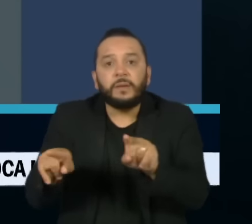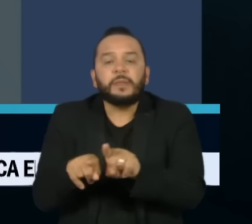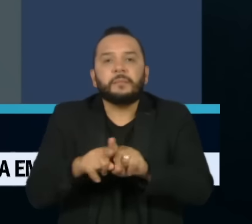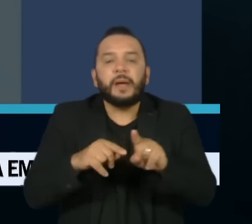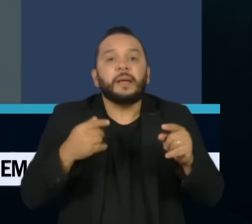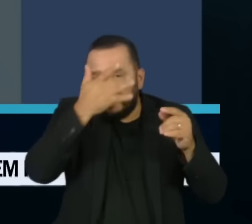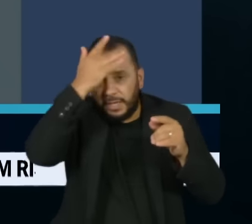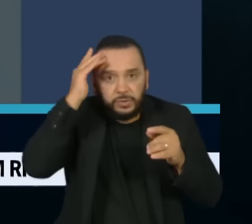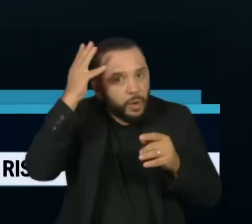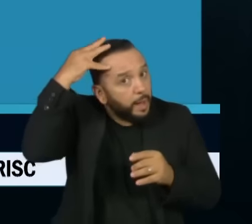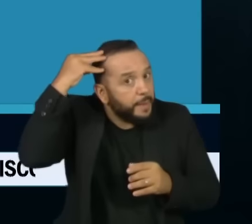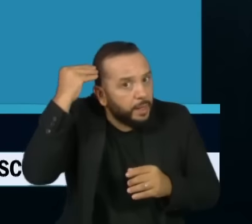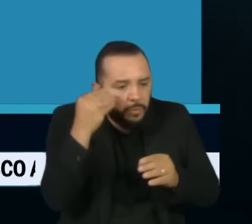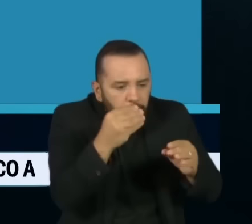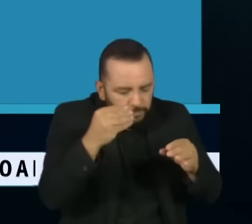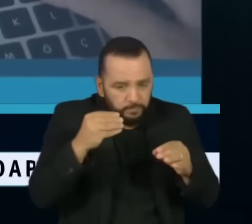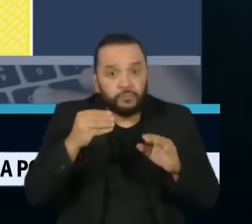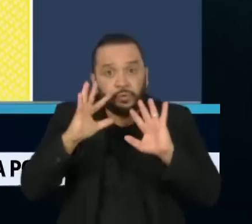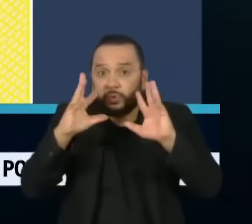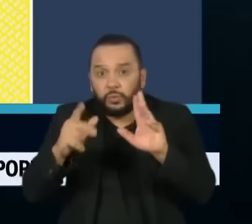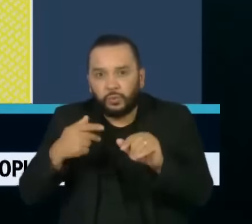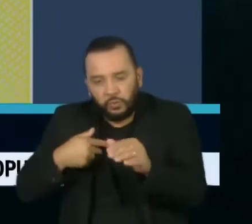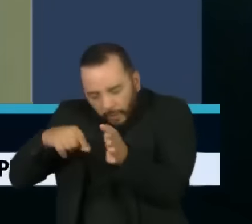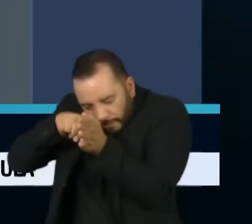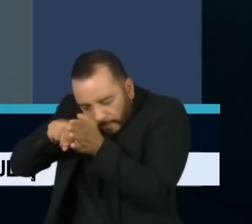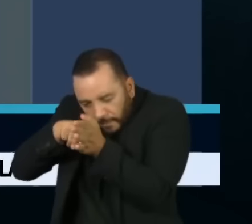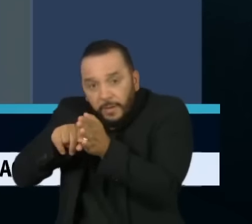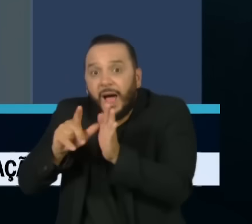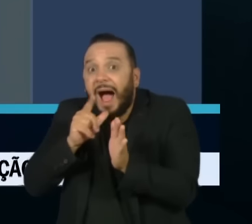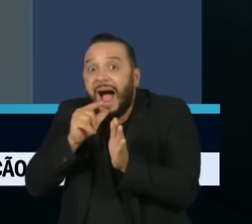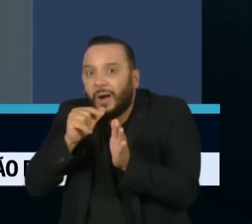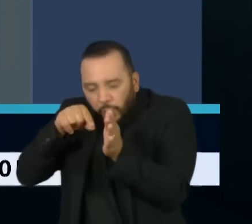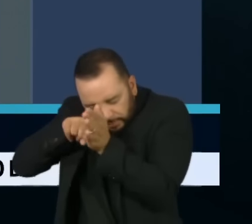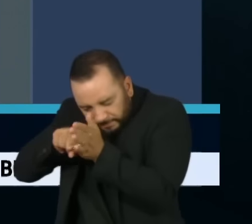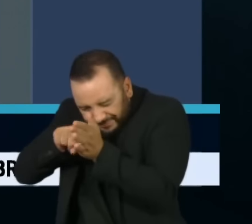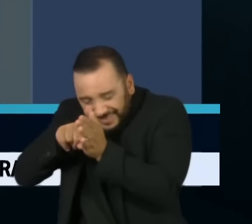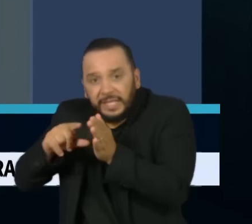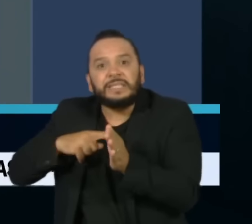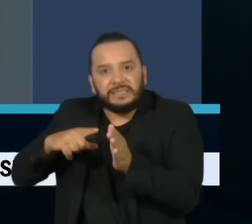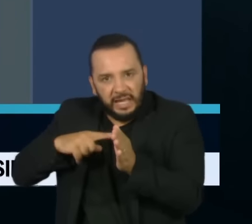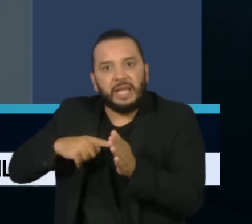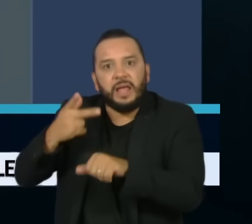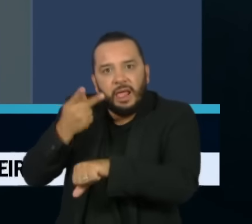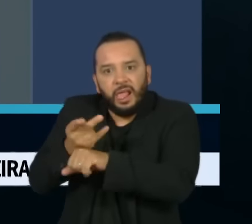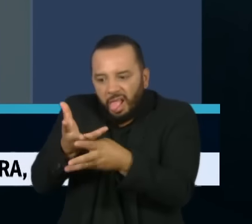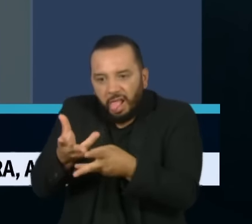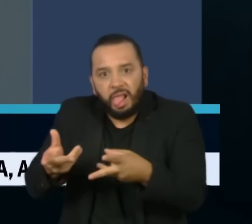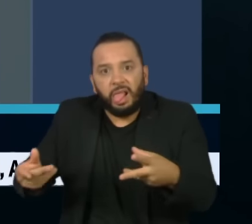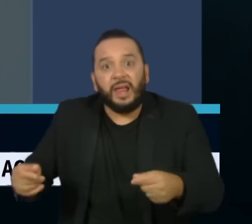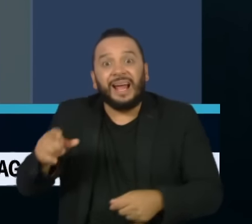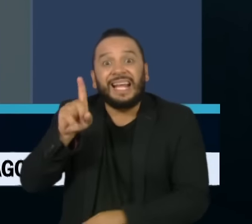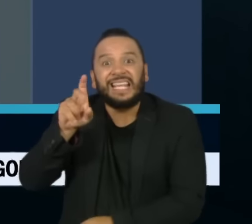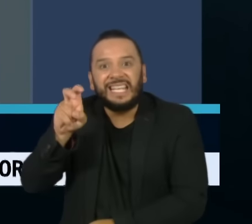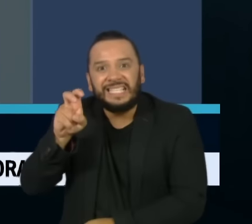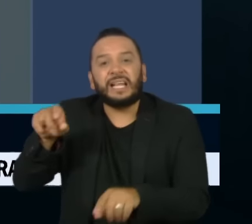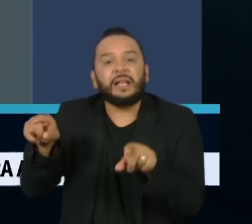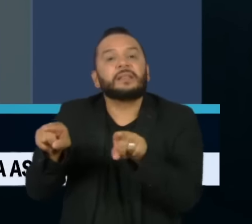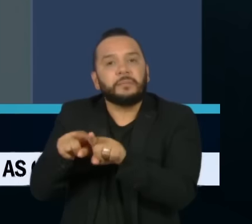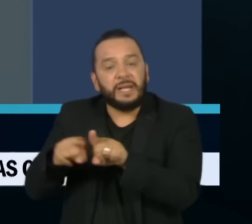de moradores da região. As amostras de água apontaram a presença de mercúrio entre 15 e 95